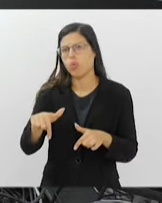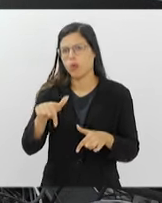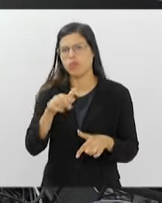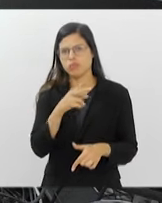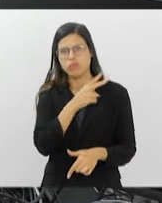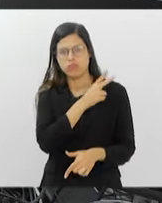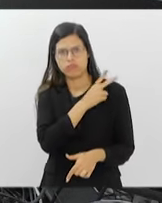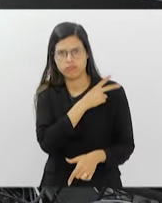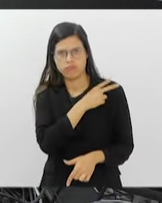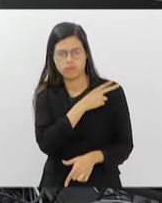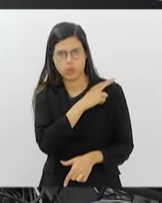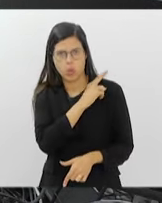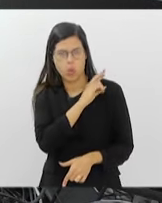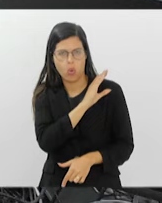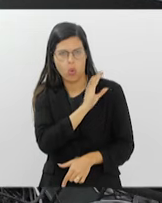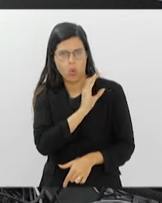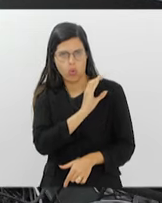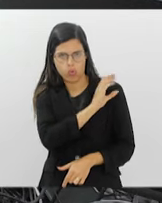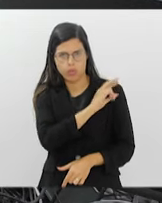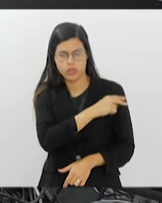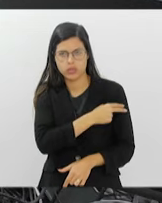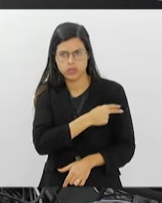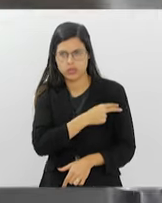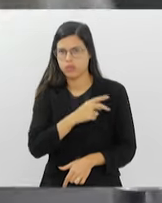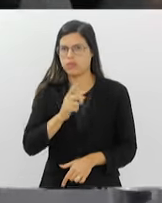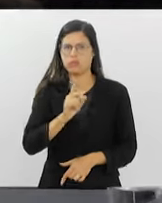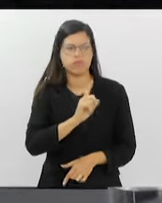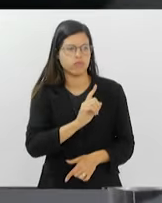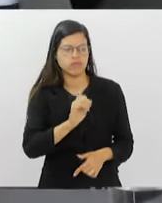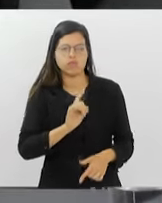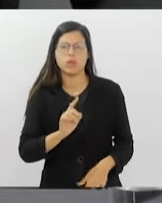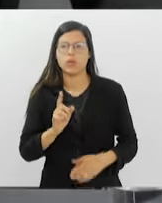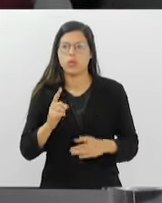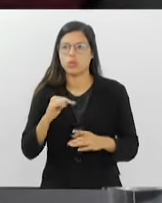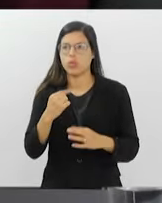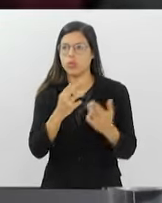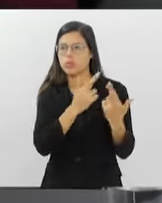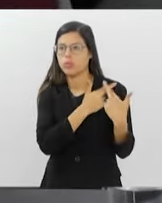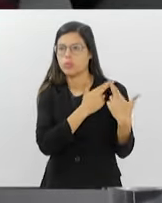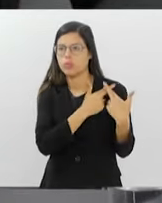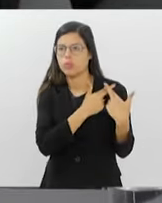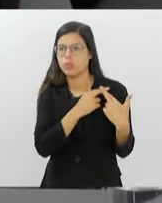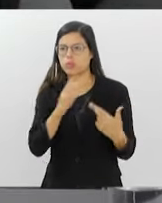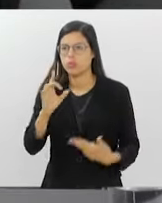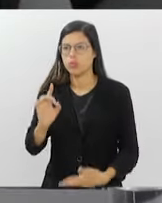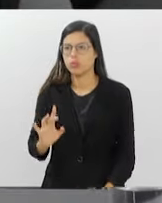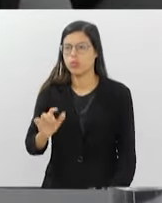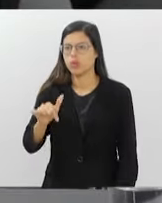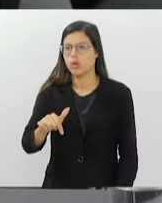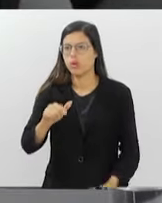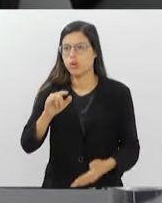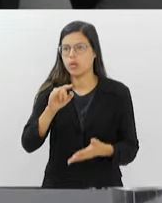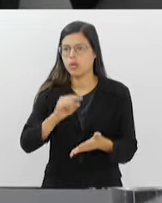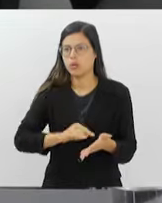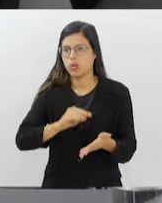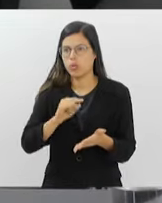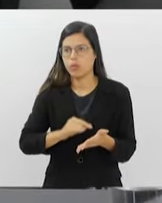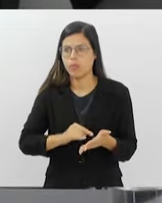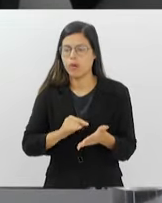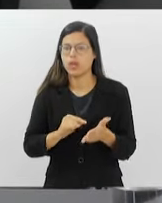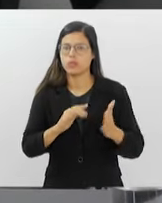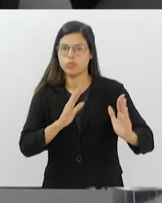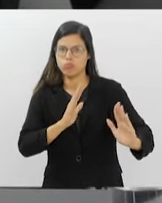eh na verdade não nós somos responsáveis só pelo datf né que é o documento de autorização temporária pro